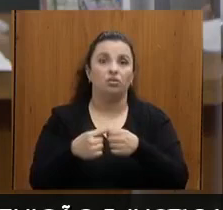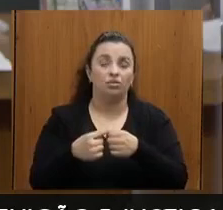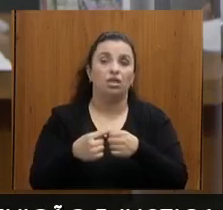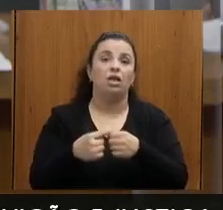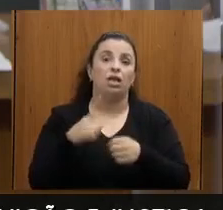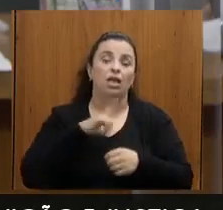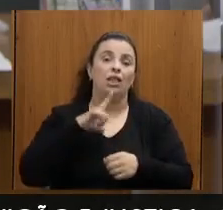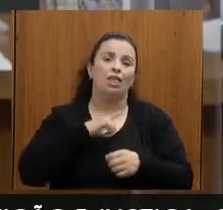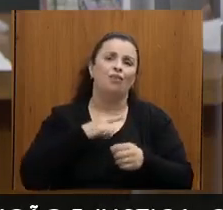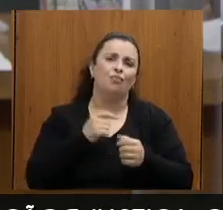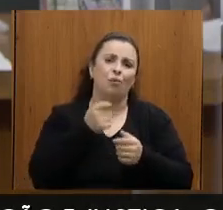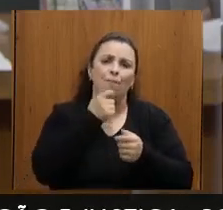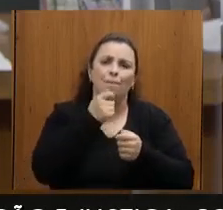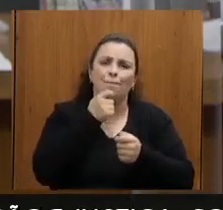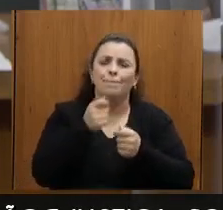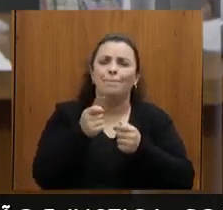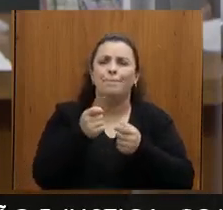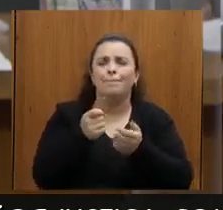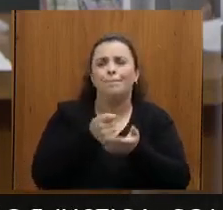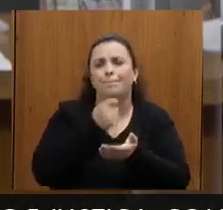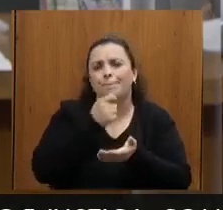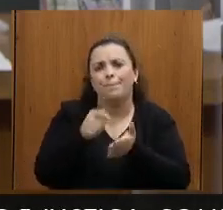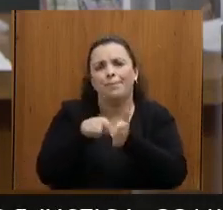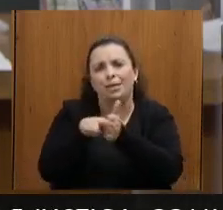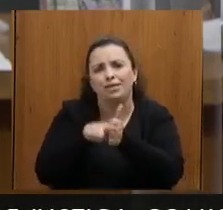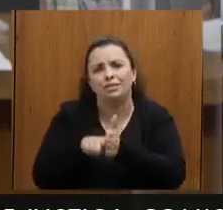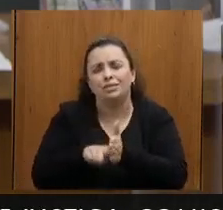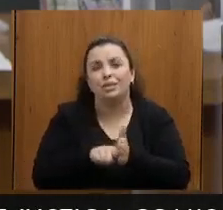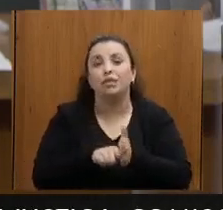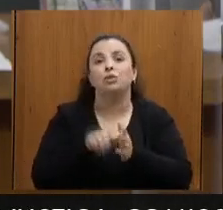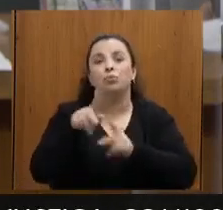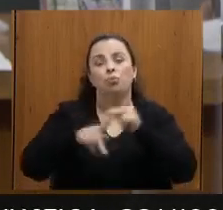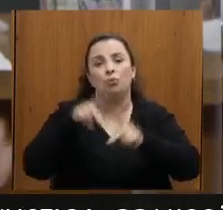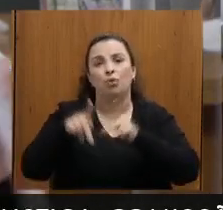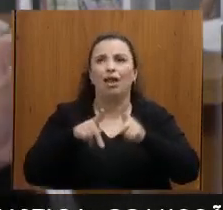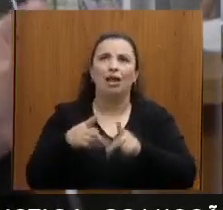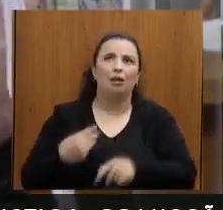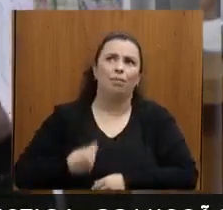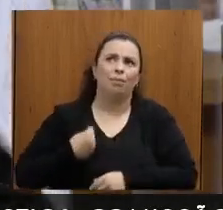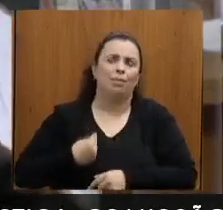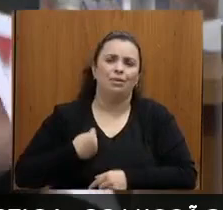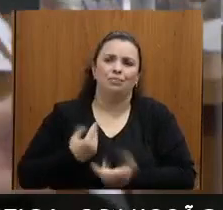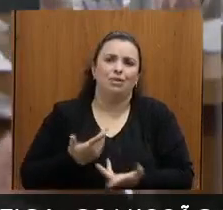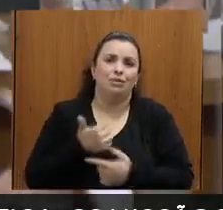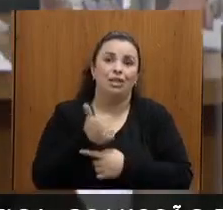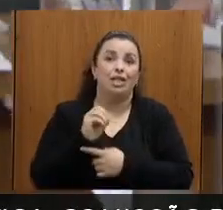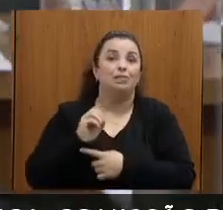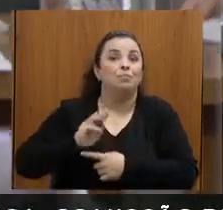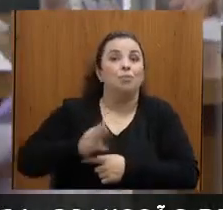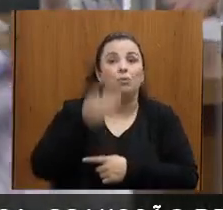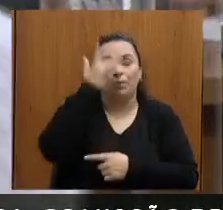consulta popular nos 26 municípios com a participação de mais de 10 mil pessoas atingidas. Pode passar, por favor.